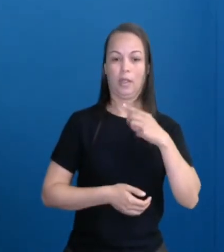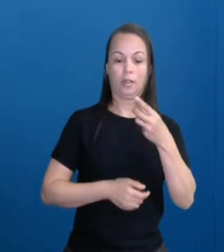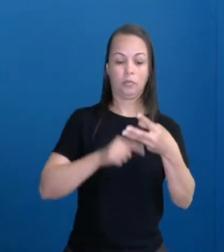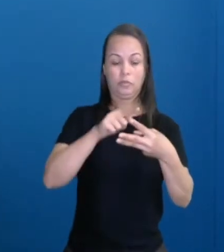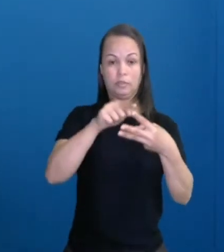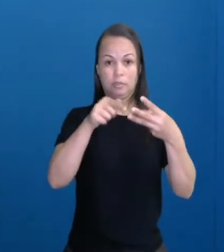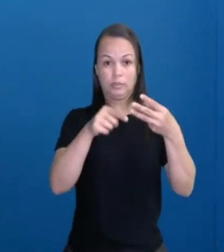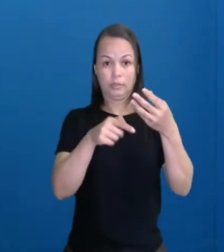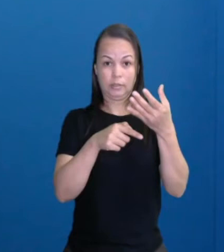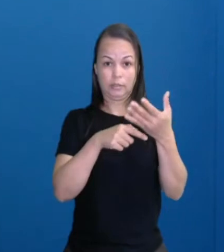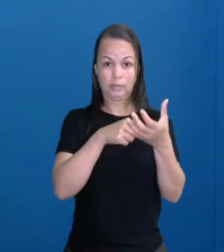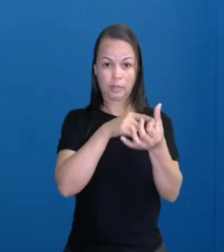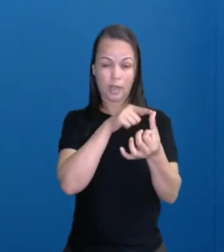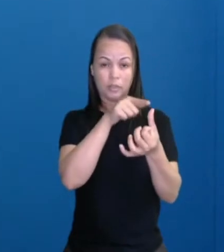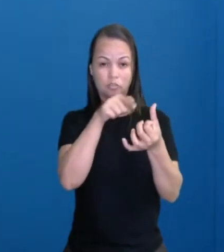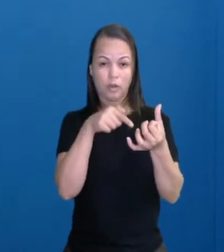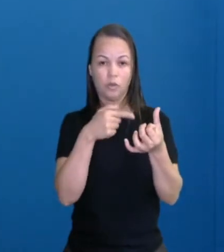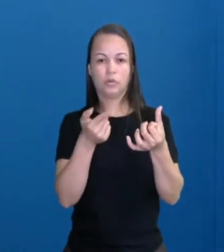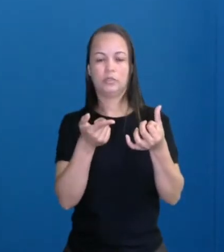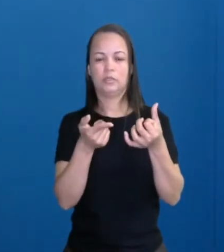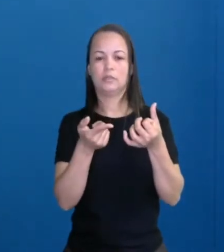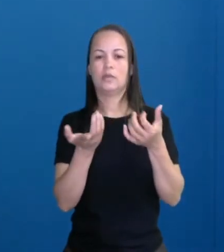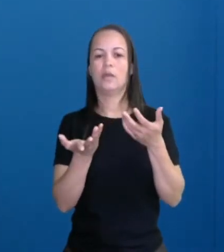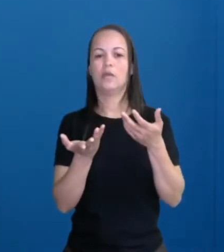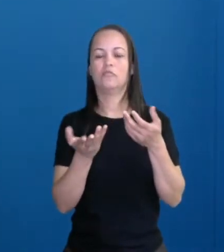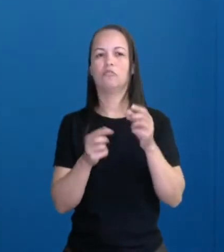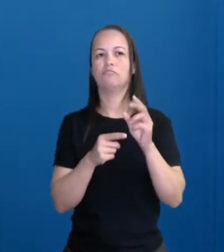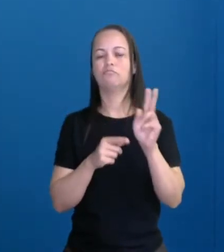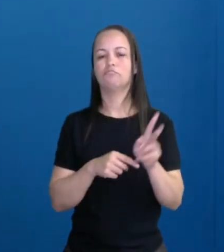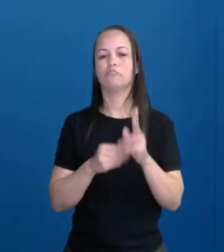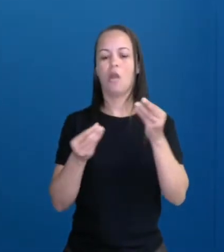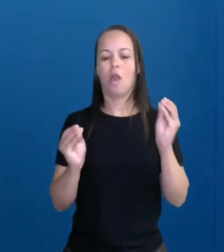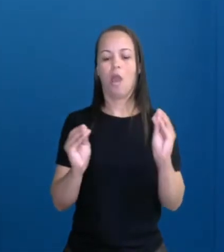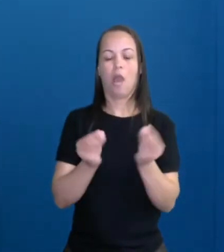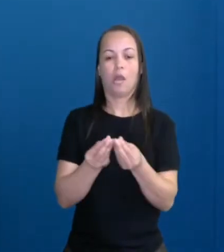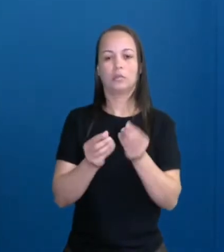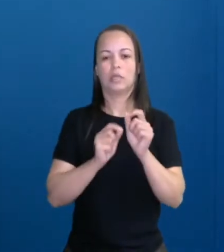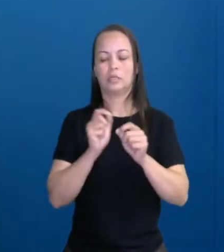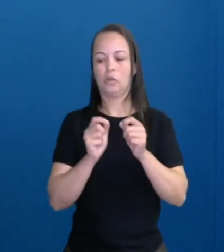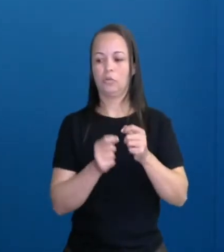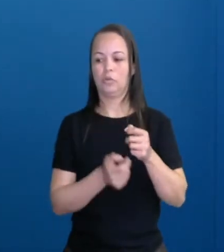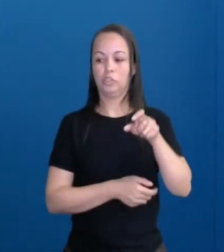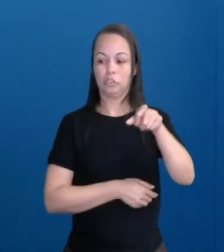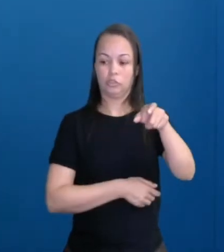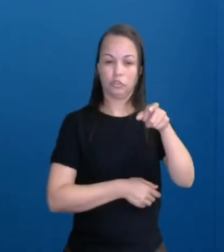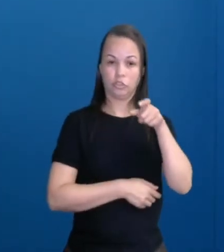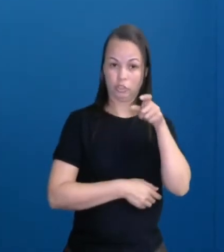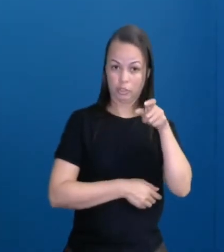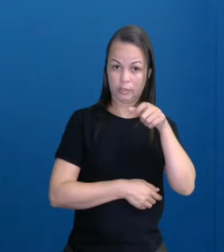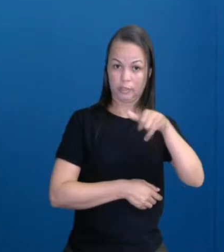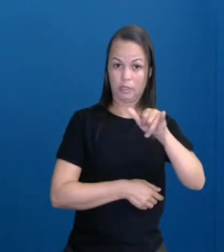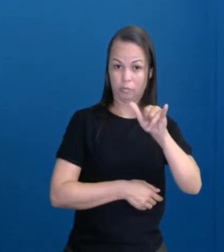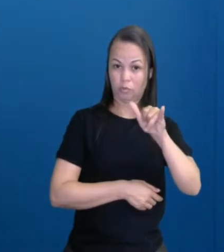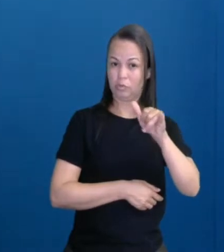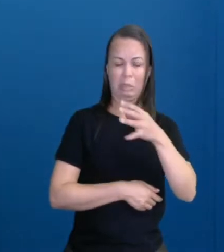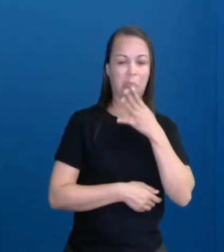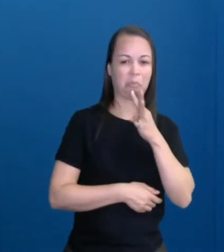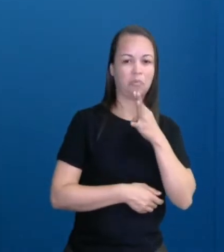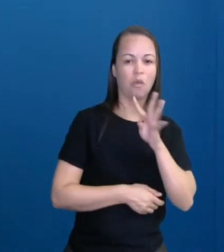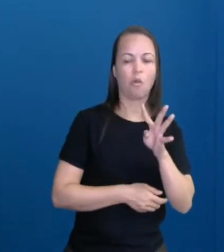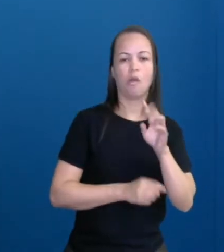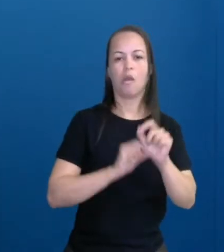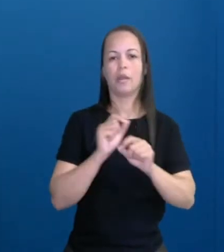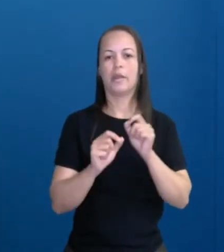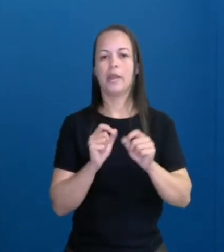valores envolvidos. Os 3 primeiros, x, y e 32. Então, 2 deles são desconhecidos, que estão